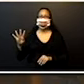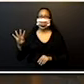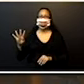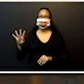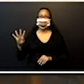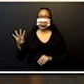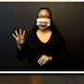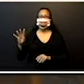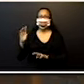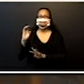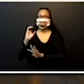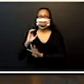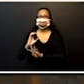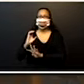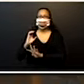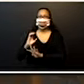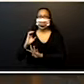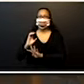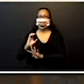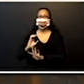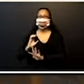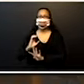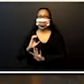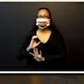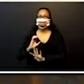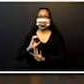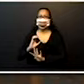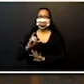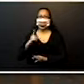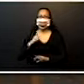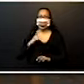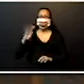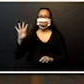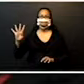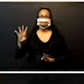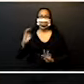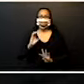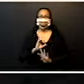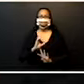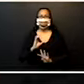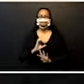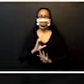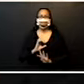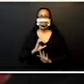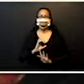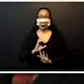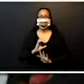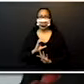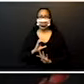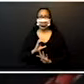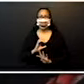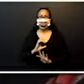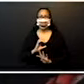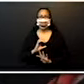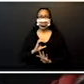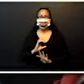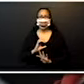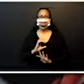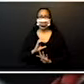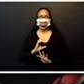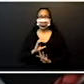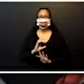4 centenas. Se eu tenho 4 centenas, então quer dizer que isso aqui vale